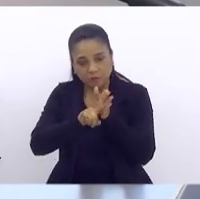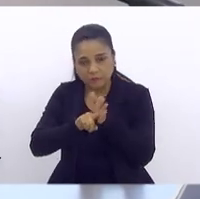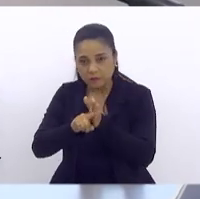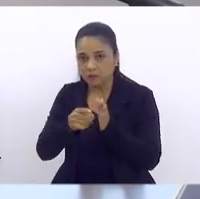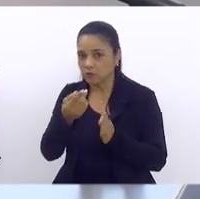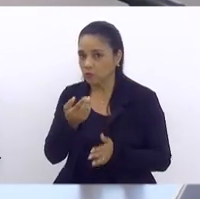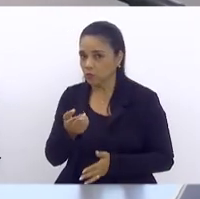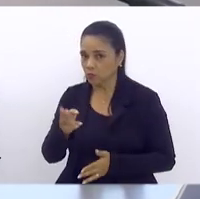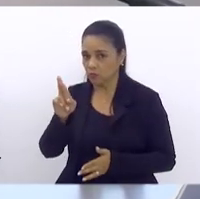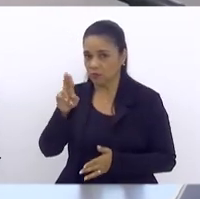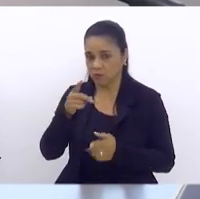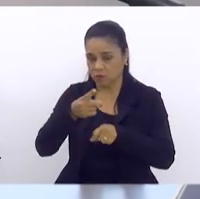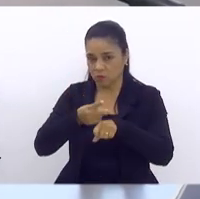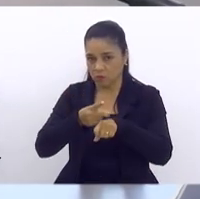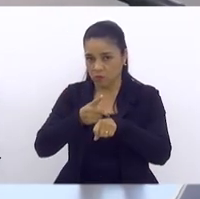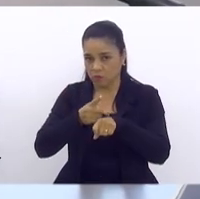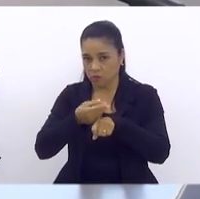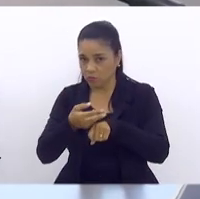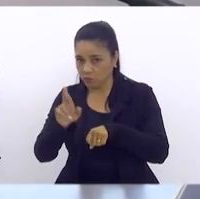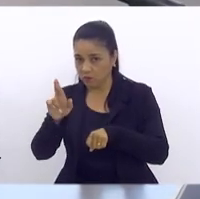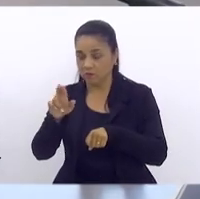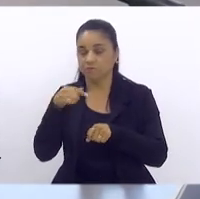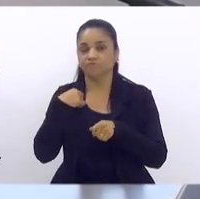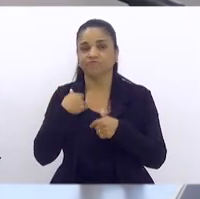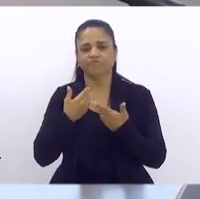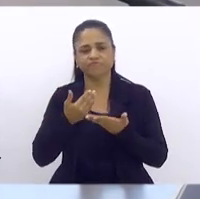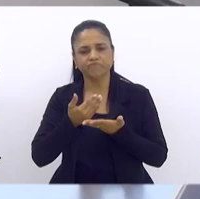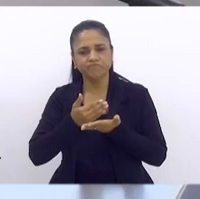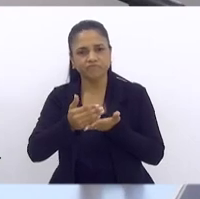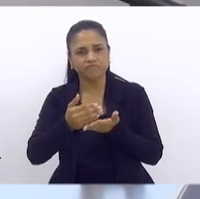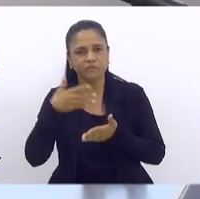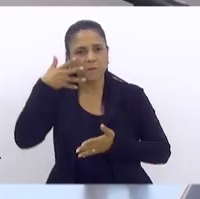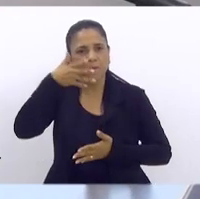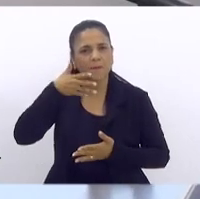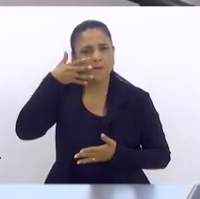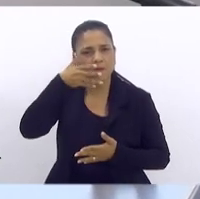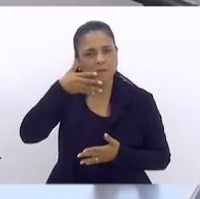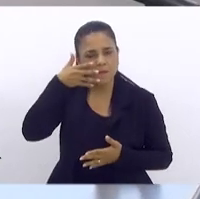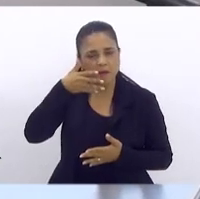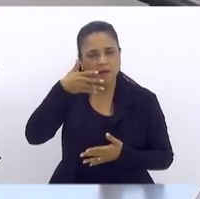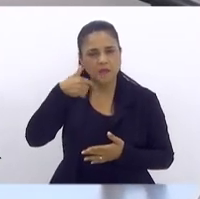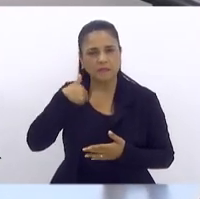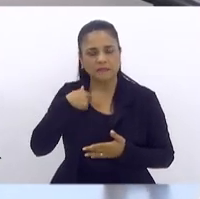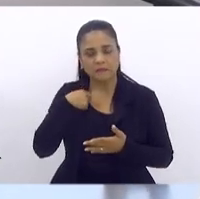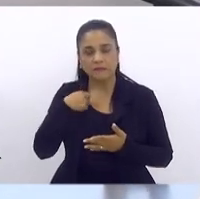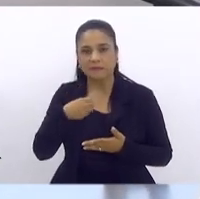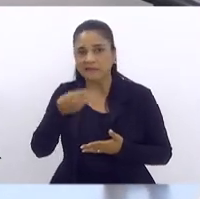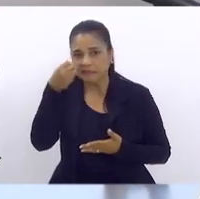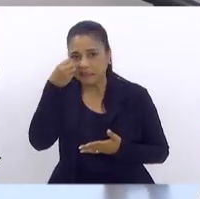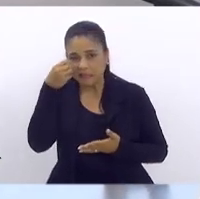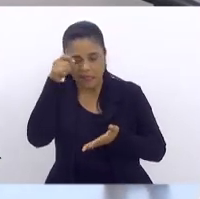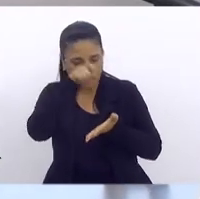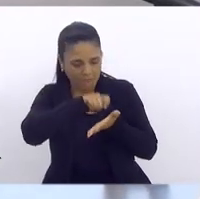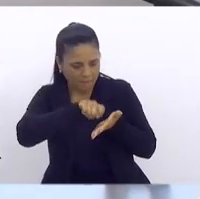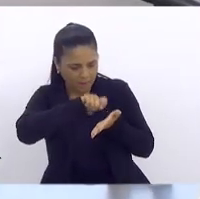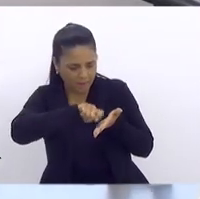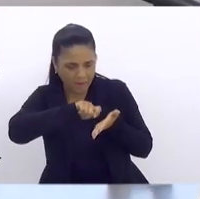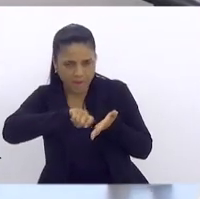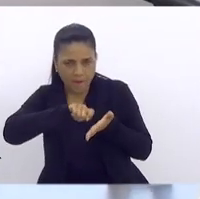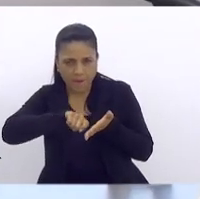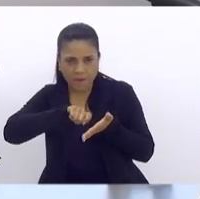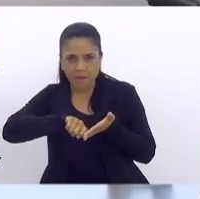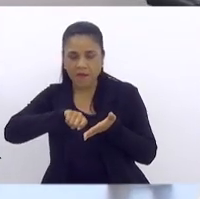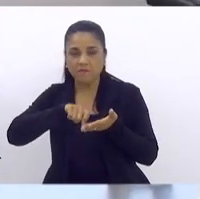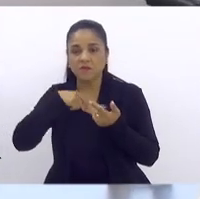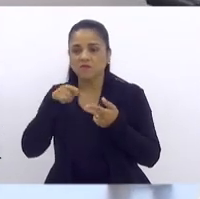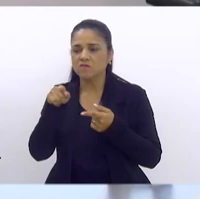E a senhora começou aqui a sua fala, e eu tentei anotar, que a senhora foi fazer